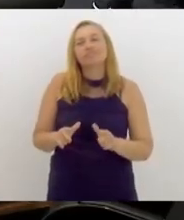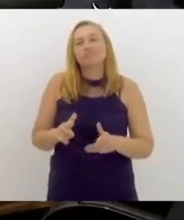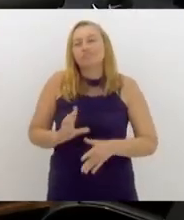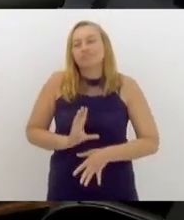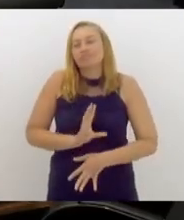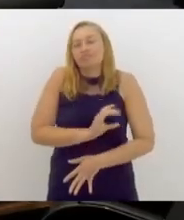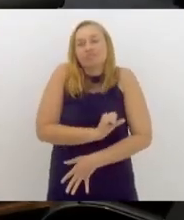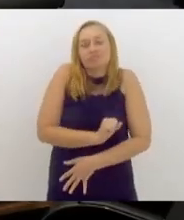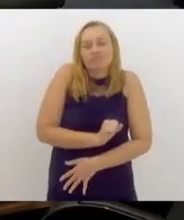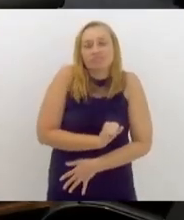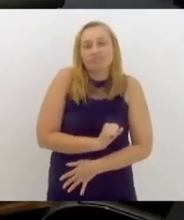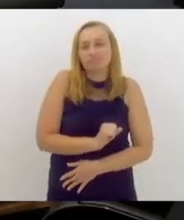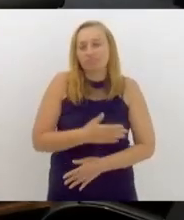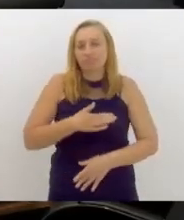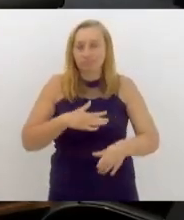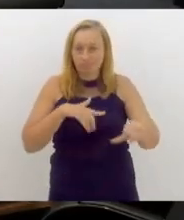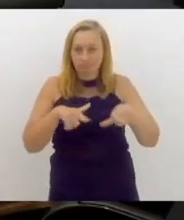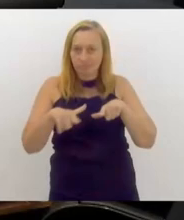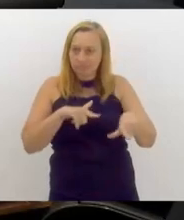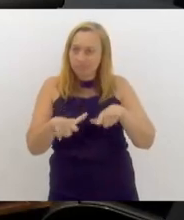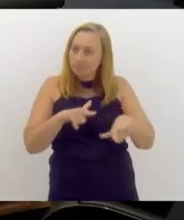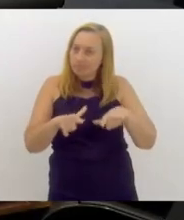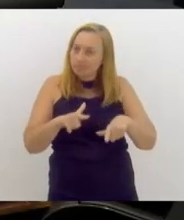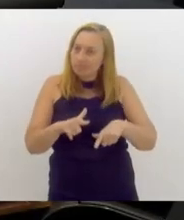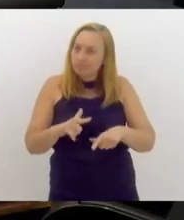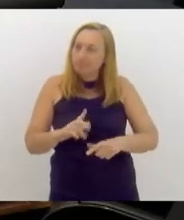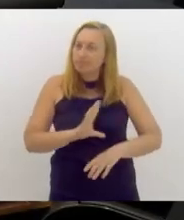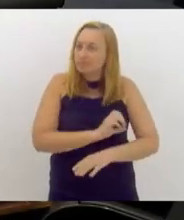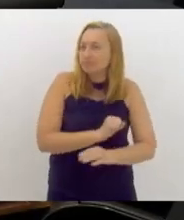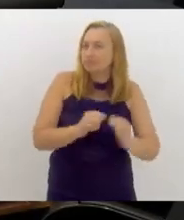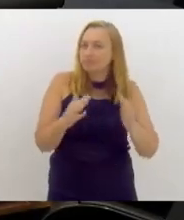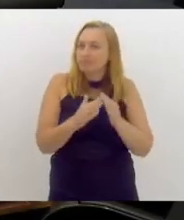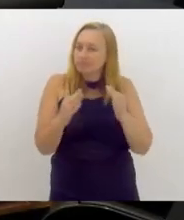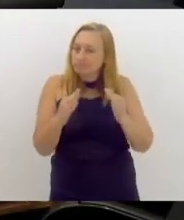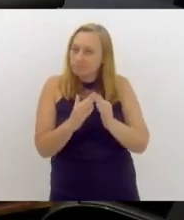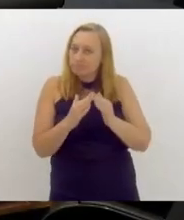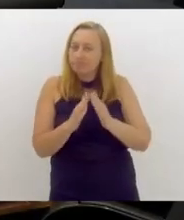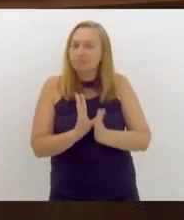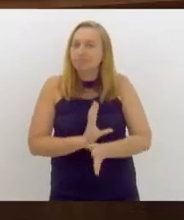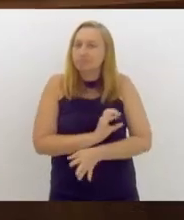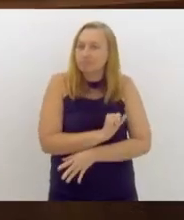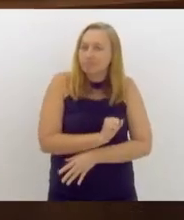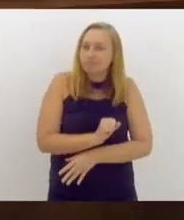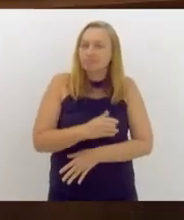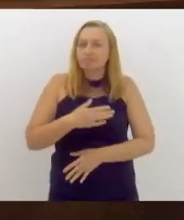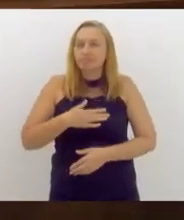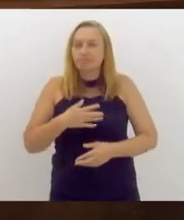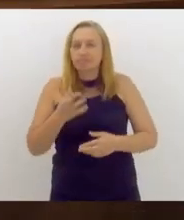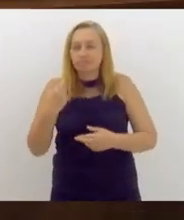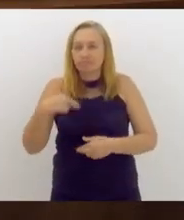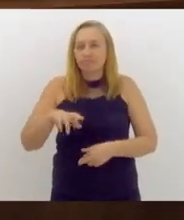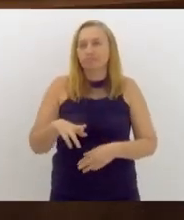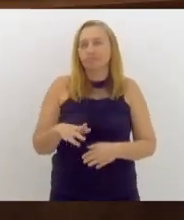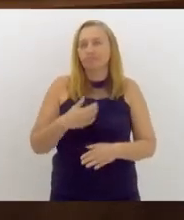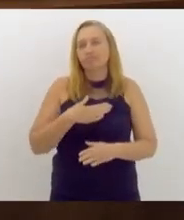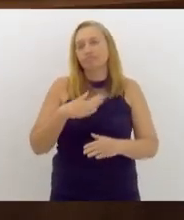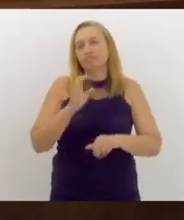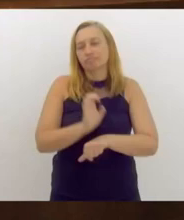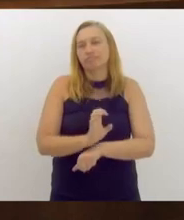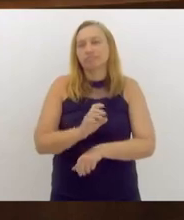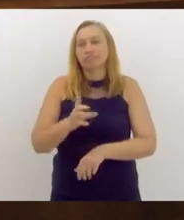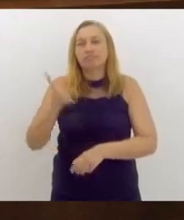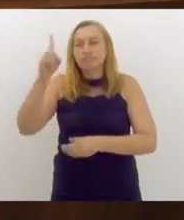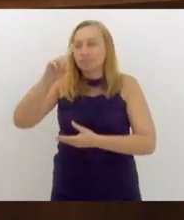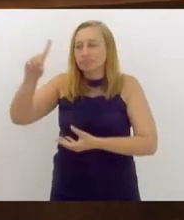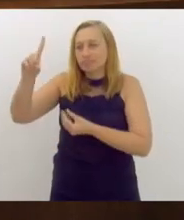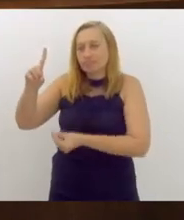apaixonado pelo que eu faço, apaixonado por essa casa, apaixonado pela minha região, pelo meu estado. Deus me deu a oportunidade